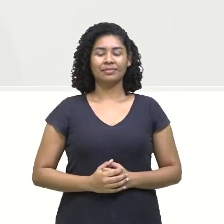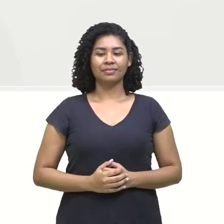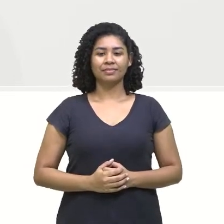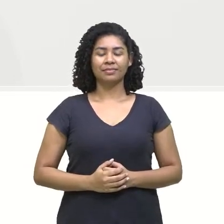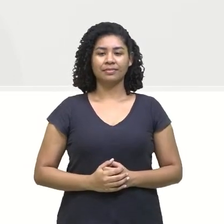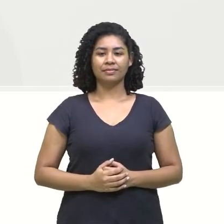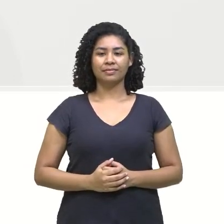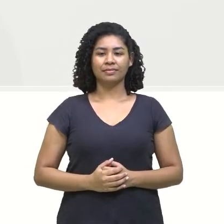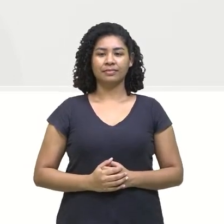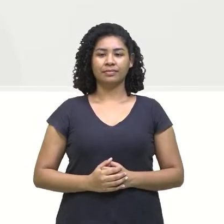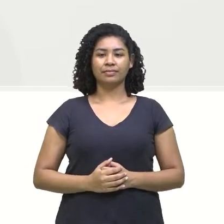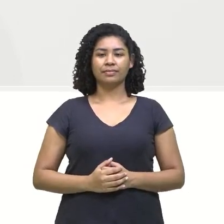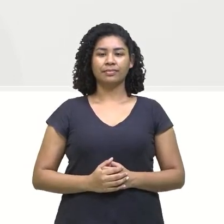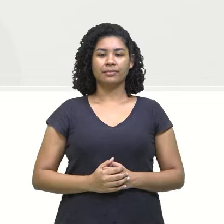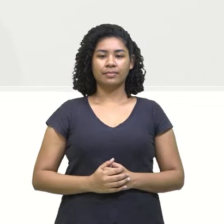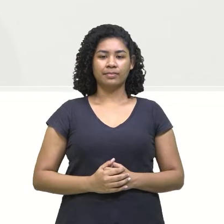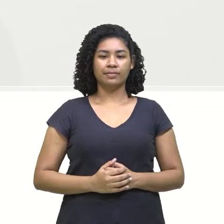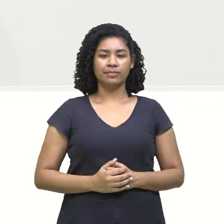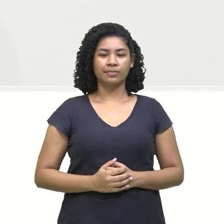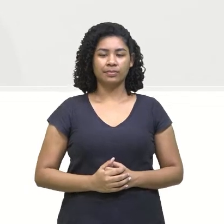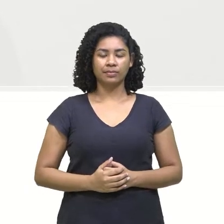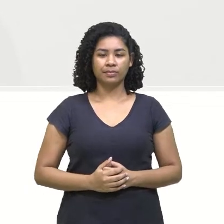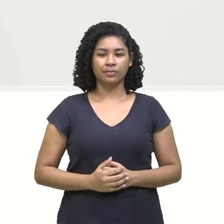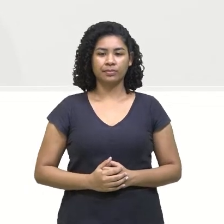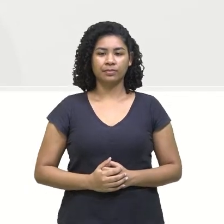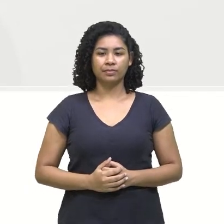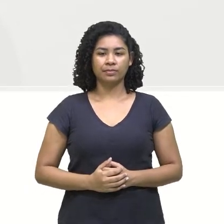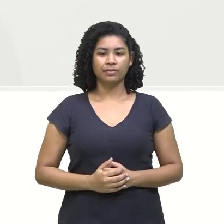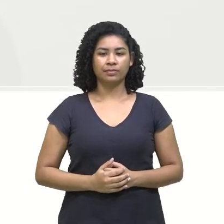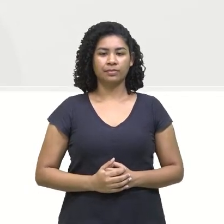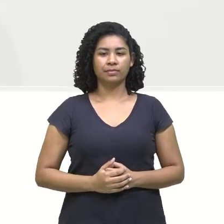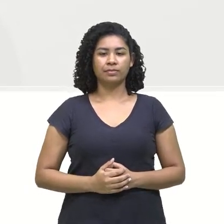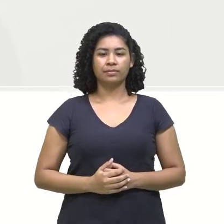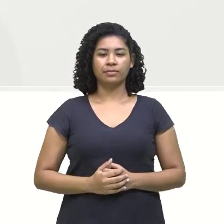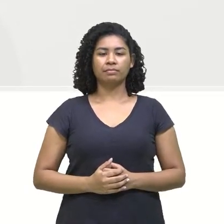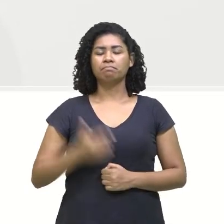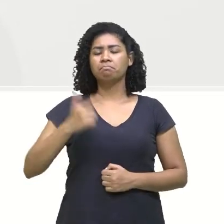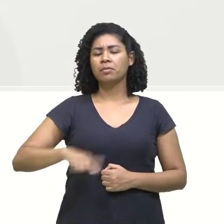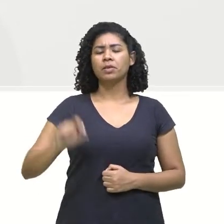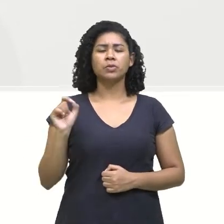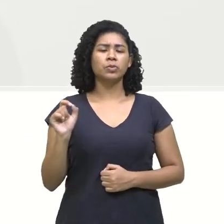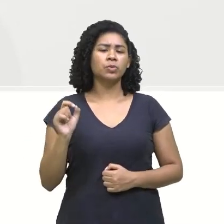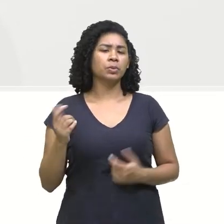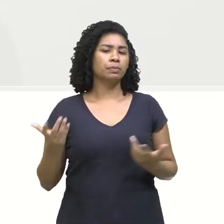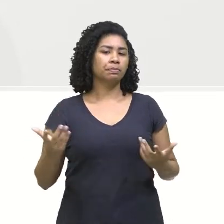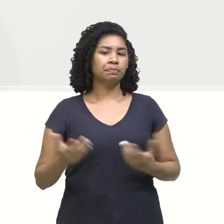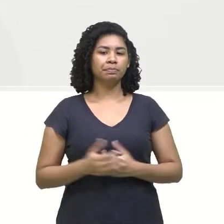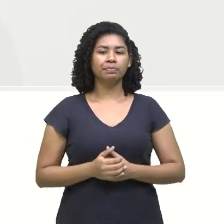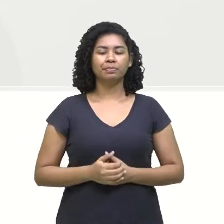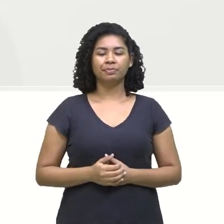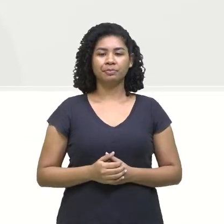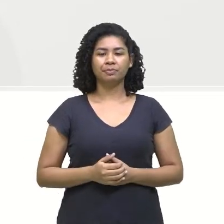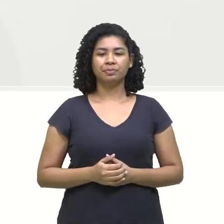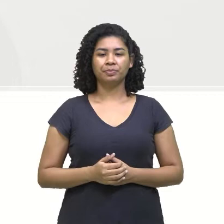Então, esse é o inglês americano, tudo bem? Estados Unidos e quem mais?